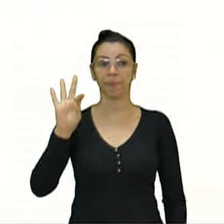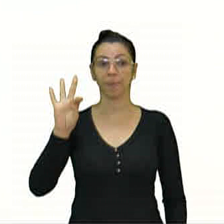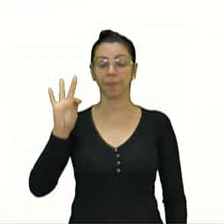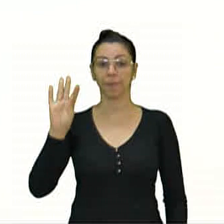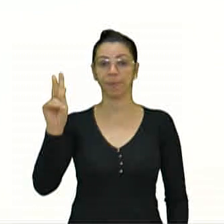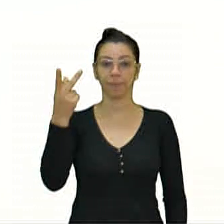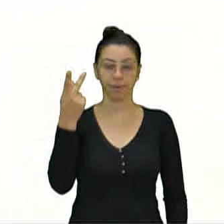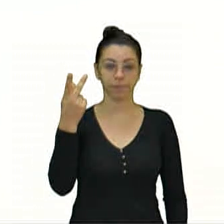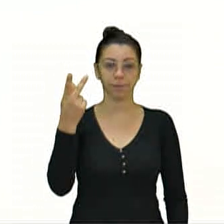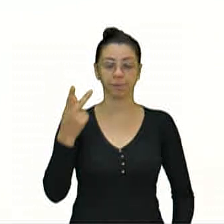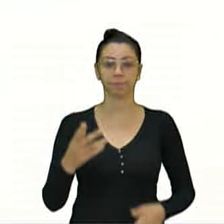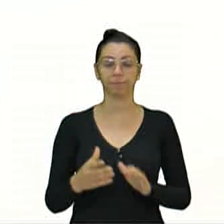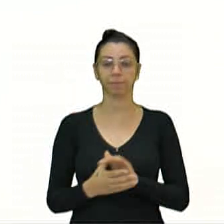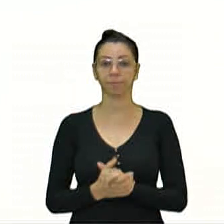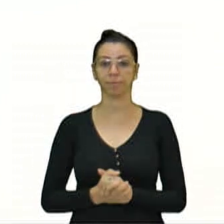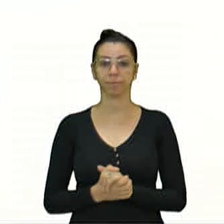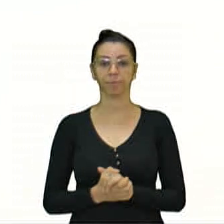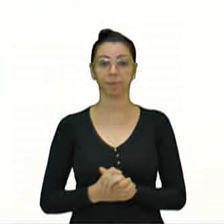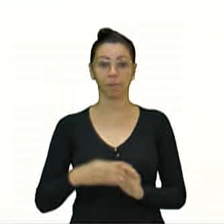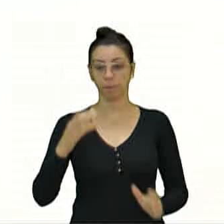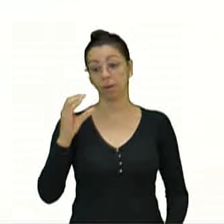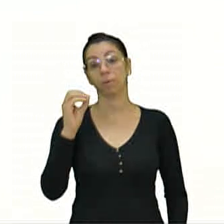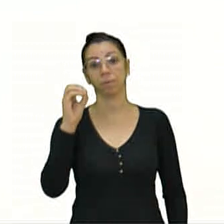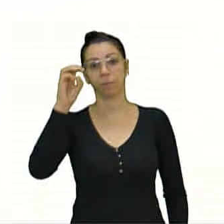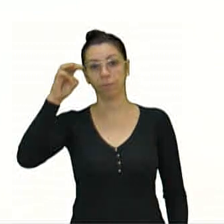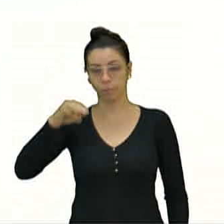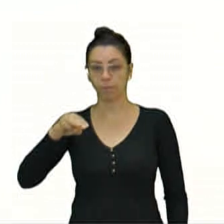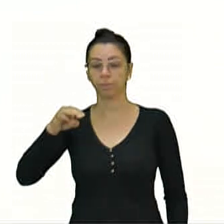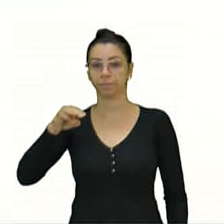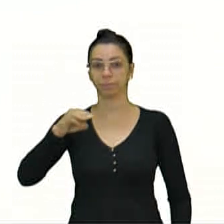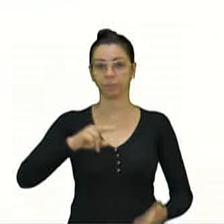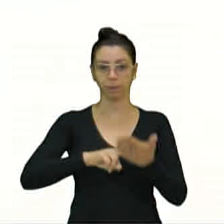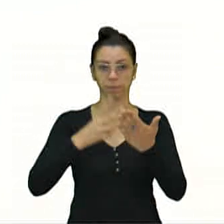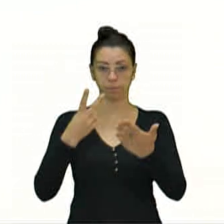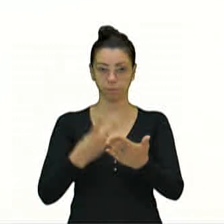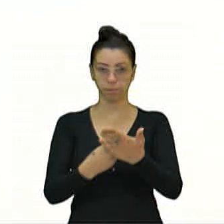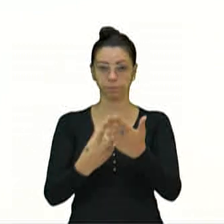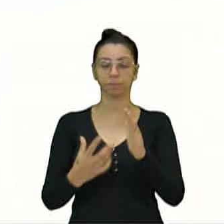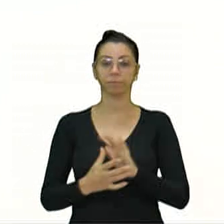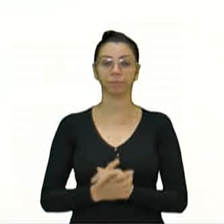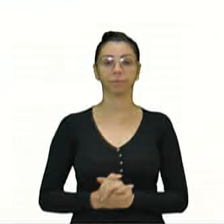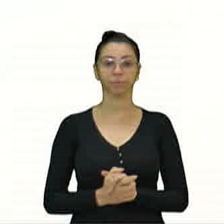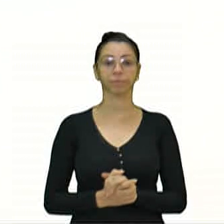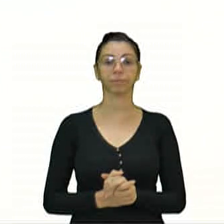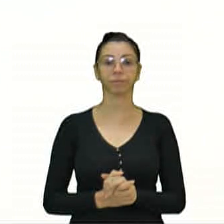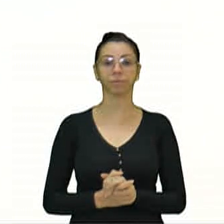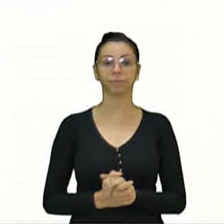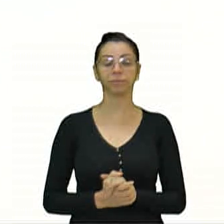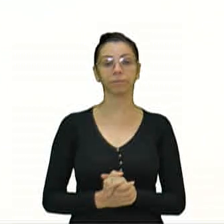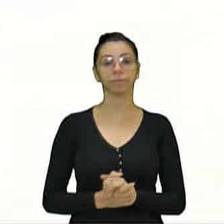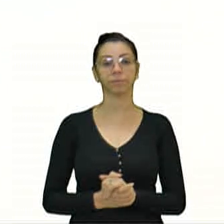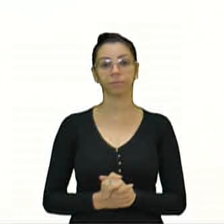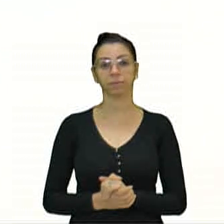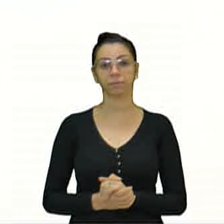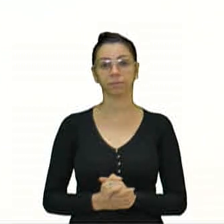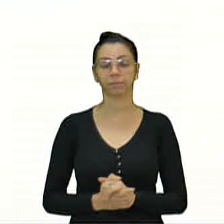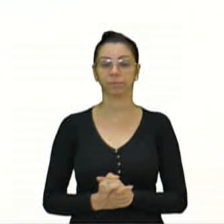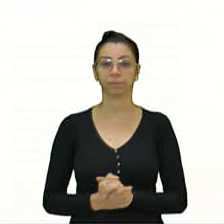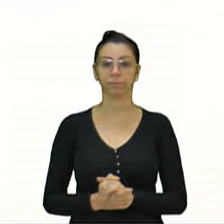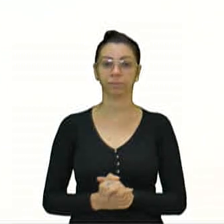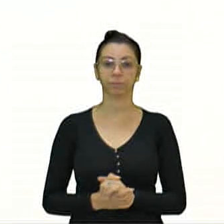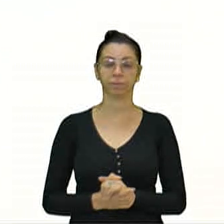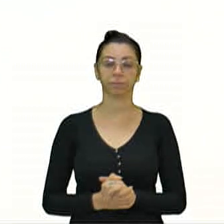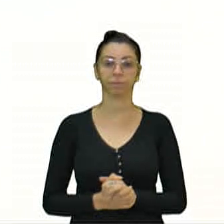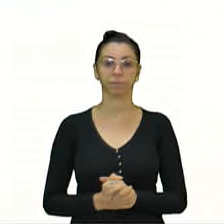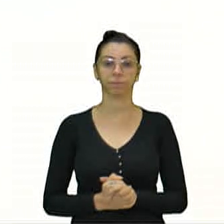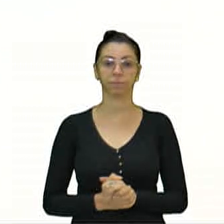disponíveis. Cadê a próxima aqui, ó? É, may wonder about the benefits of television, tá